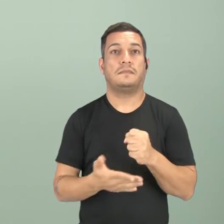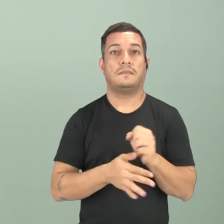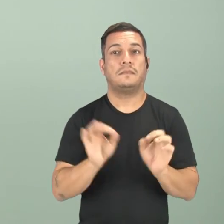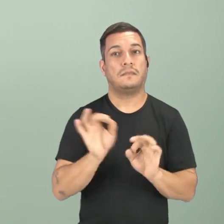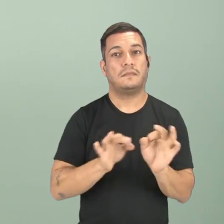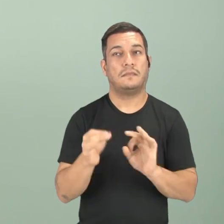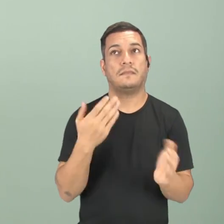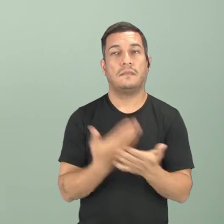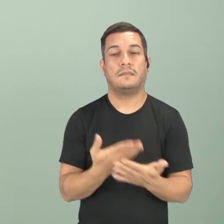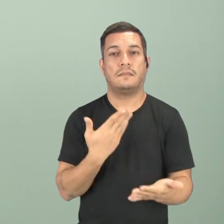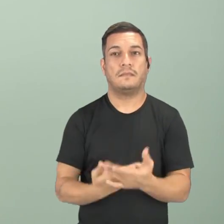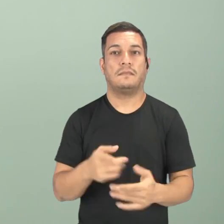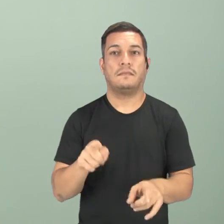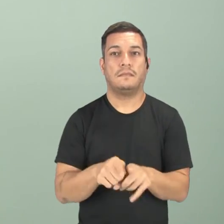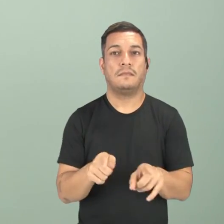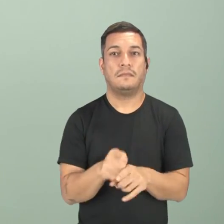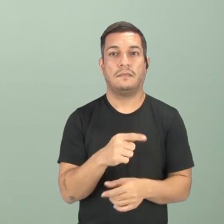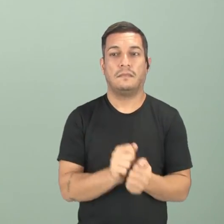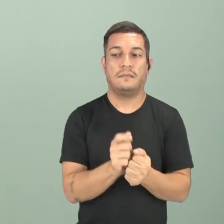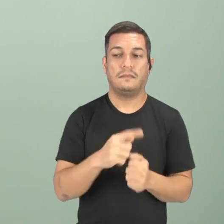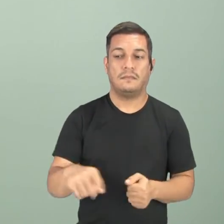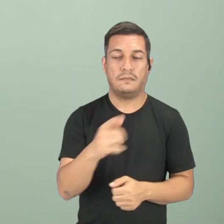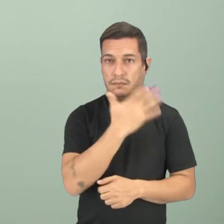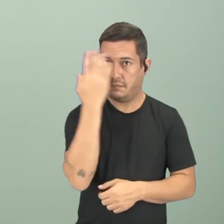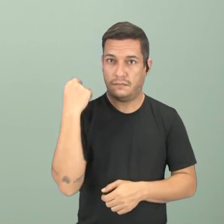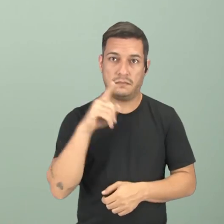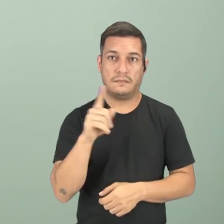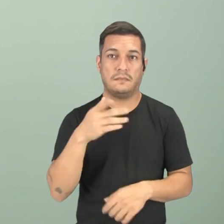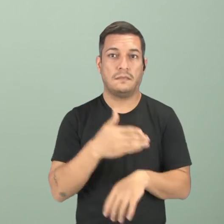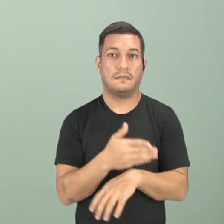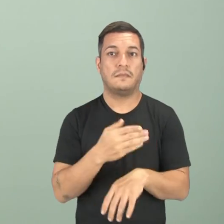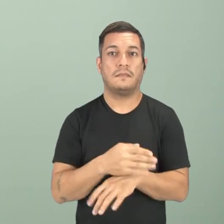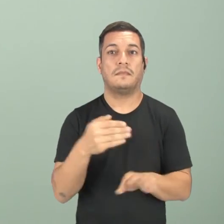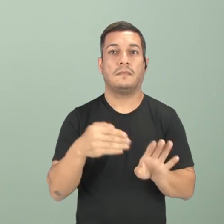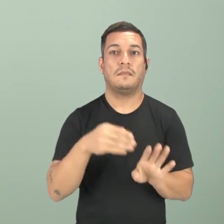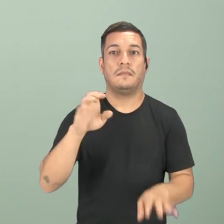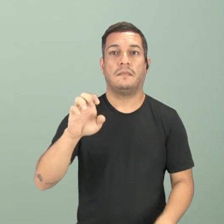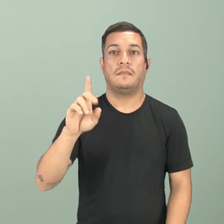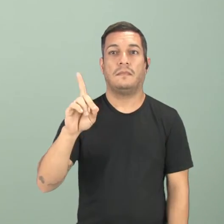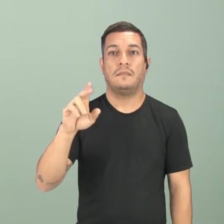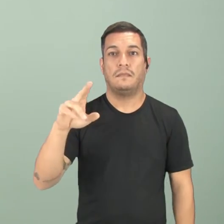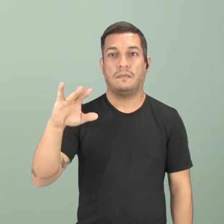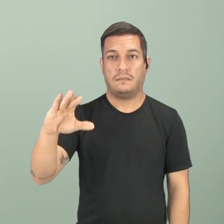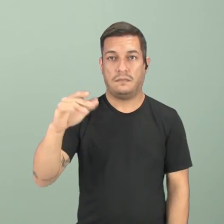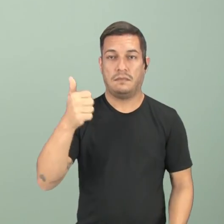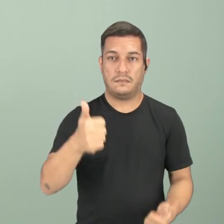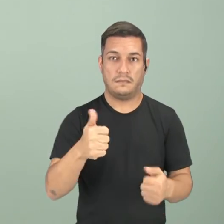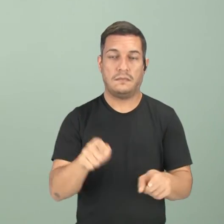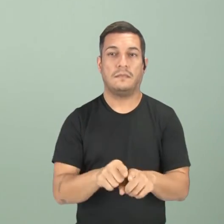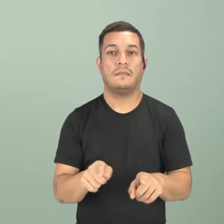construção dessa aula com vocês, tá? E não esqueçam de acessar a plataforma Eduque, tá?